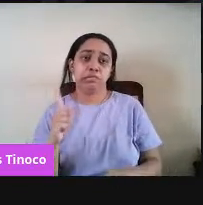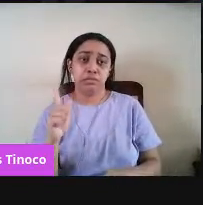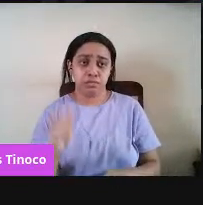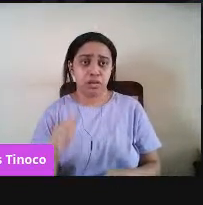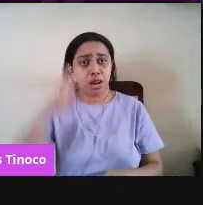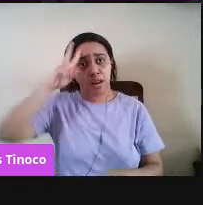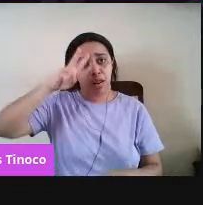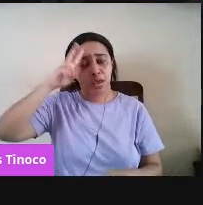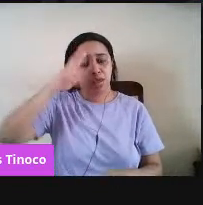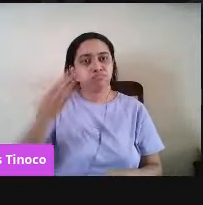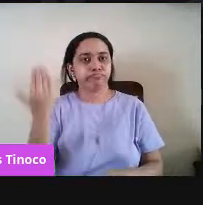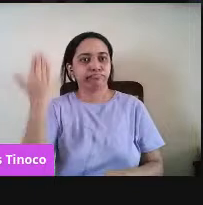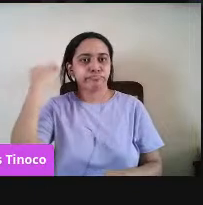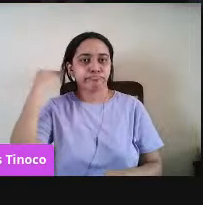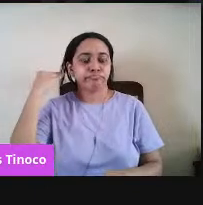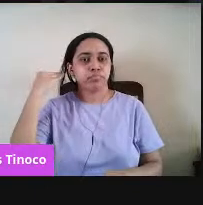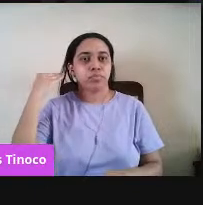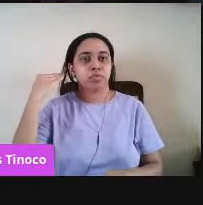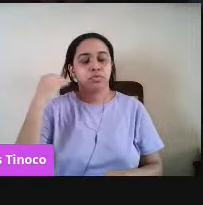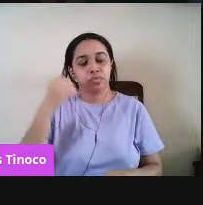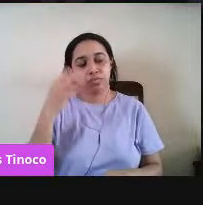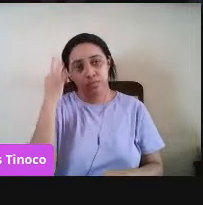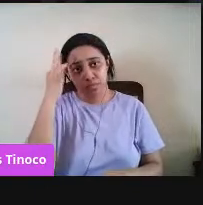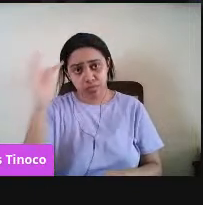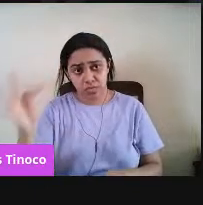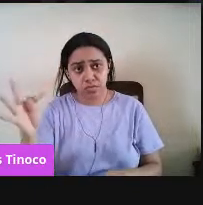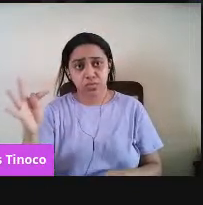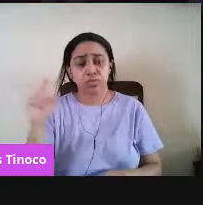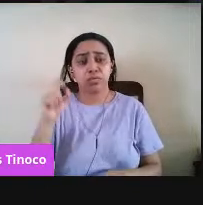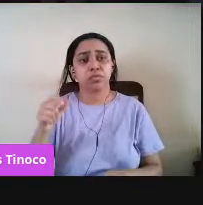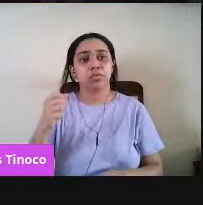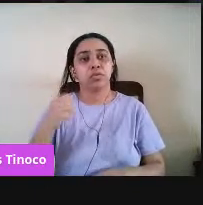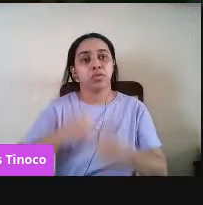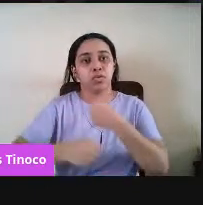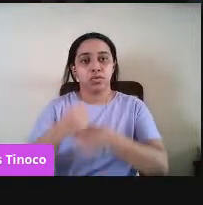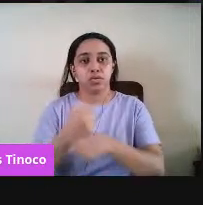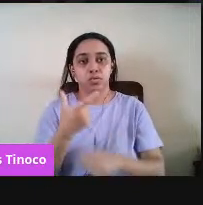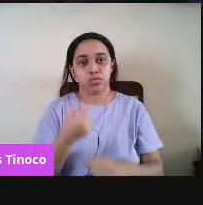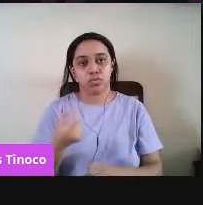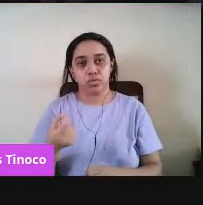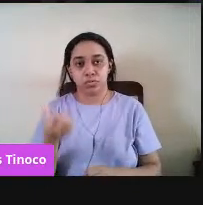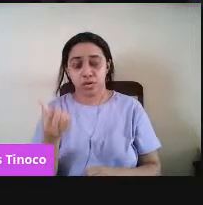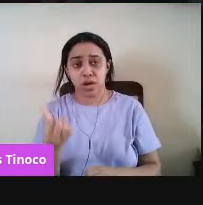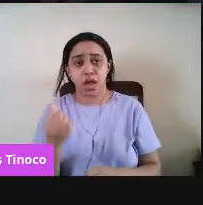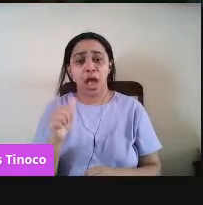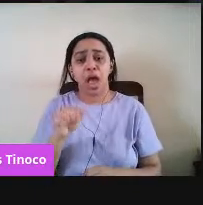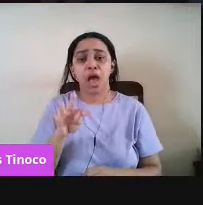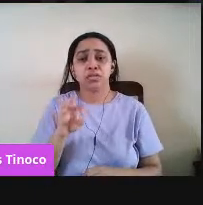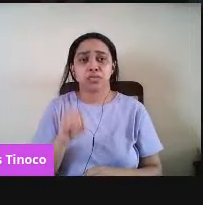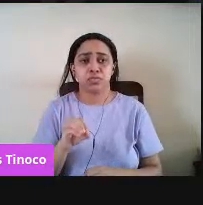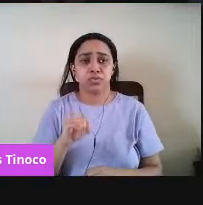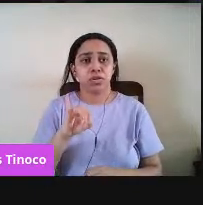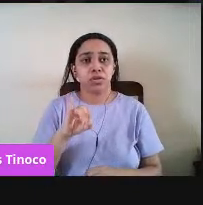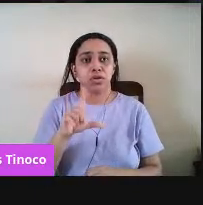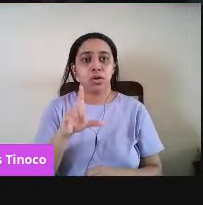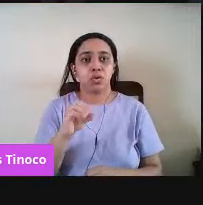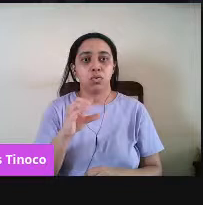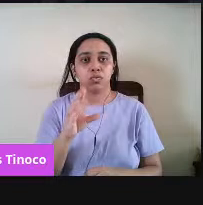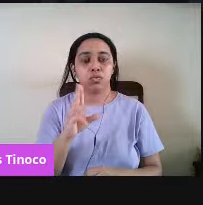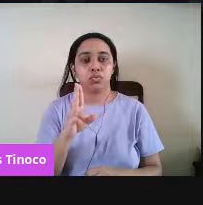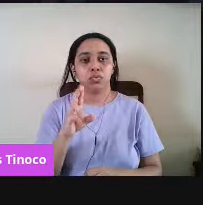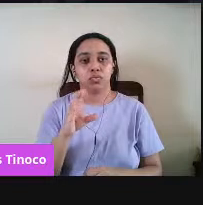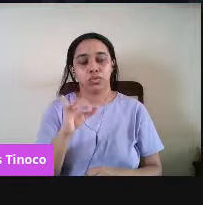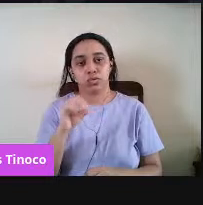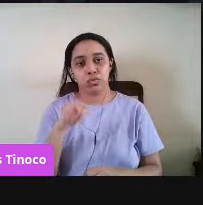Weck, em 2016, página 16, quando trato do ato ilocucionário diretivo, o qual consiste,